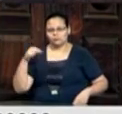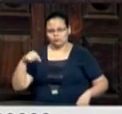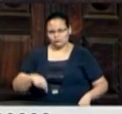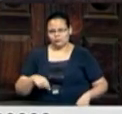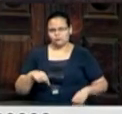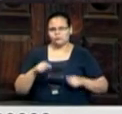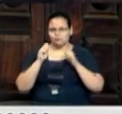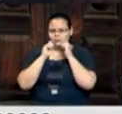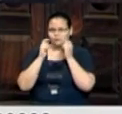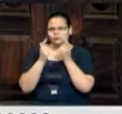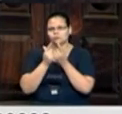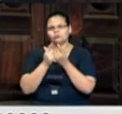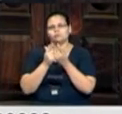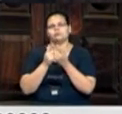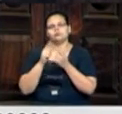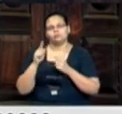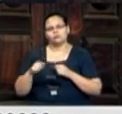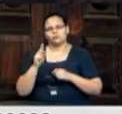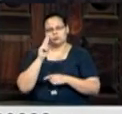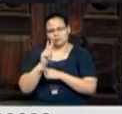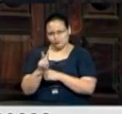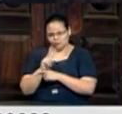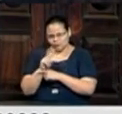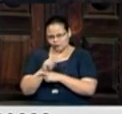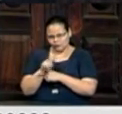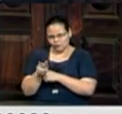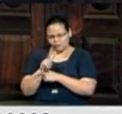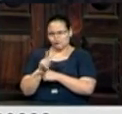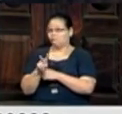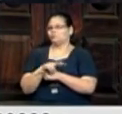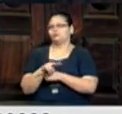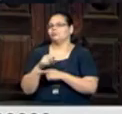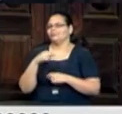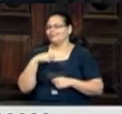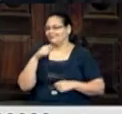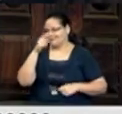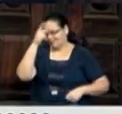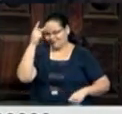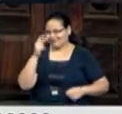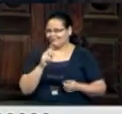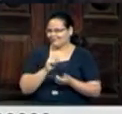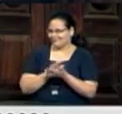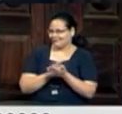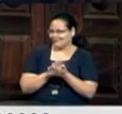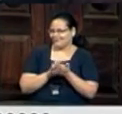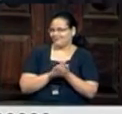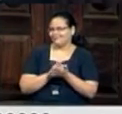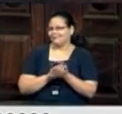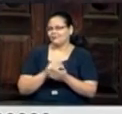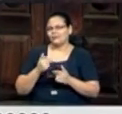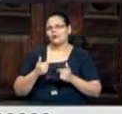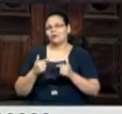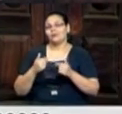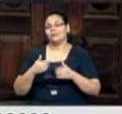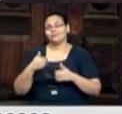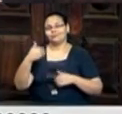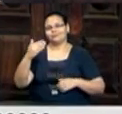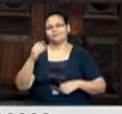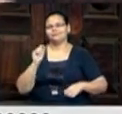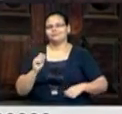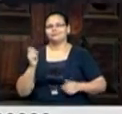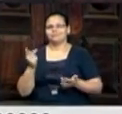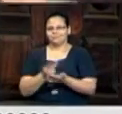nesta casa, sob a forma de vigilância. Ninguém aqui está alheio ao que está